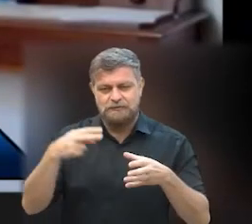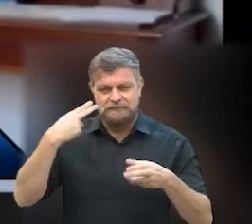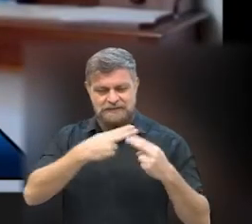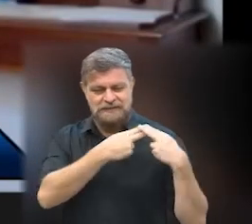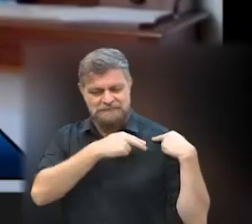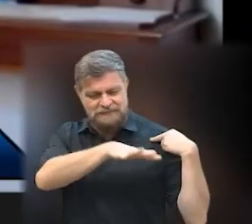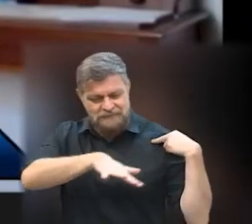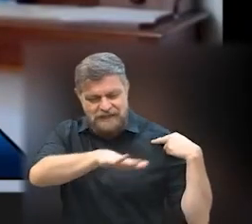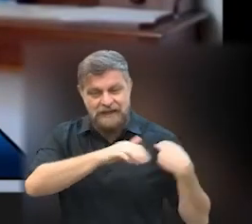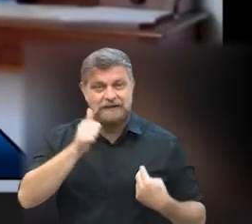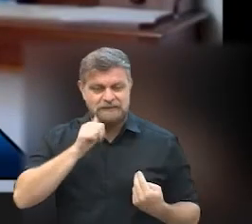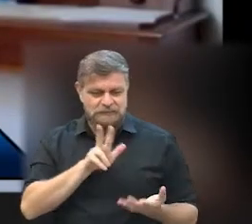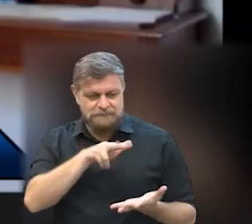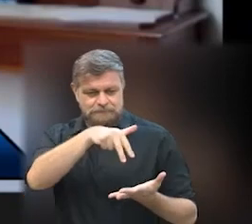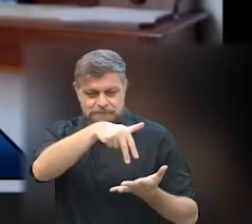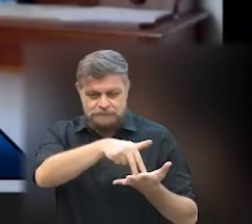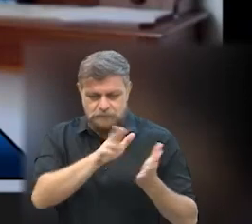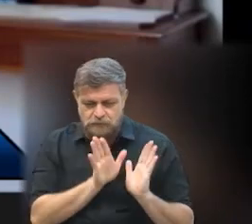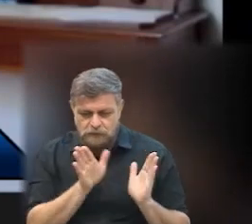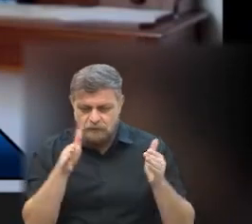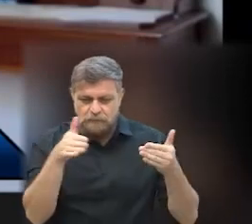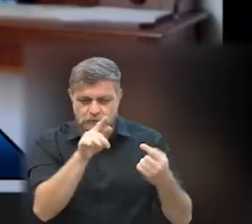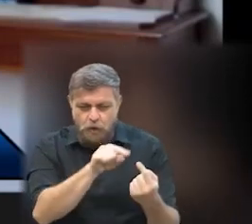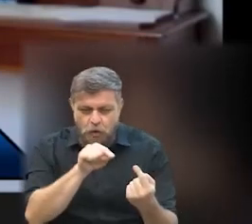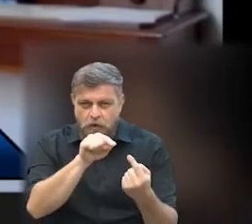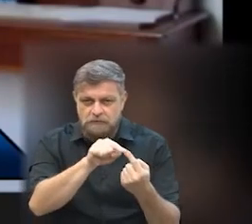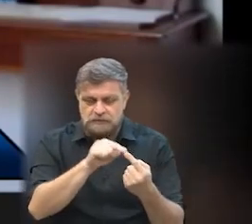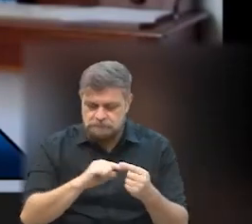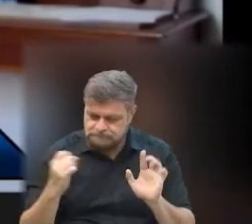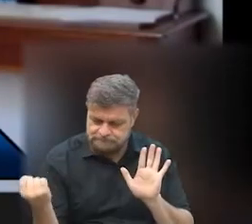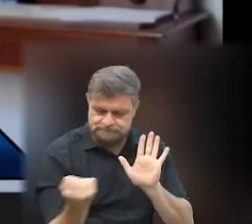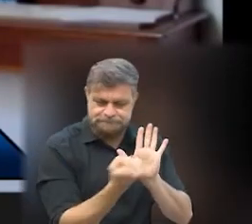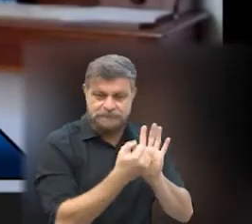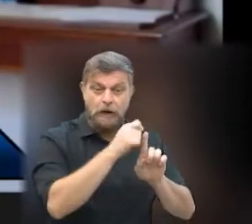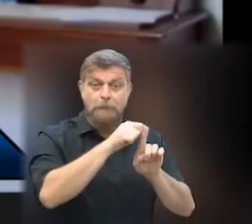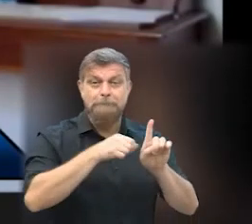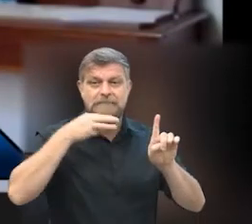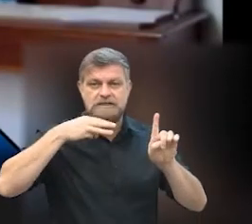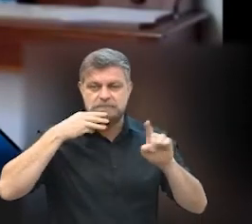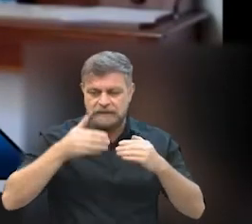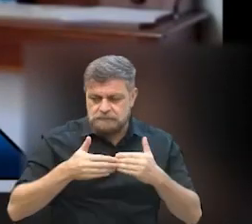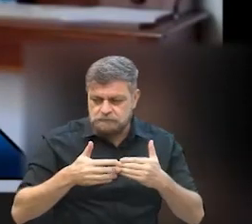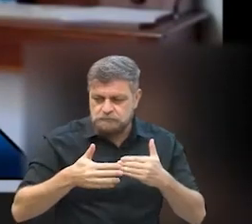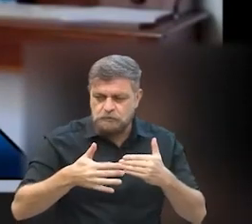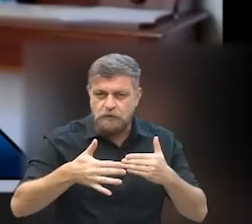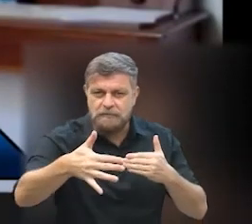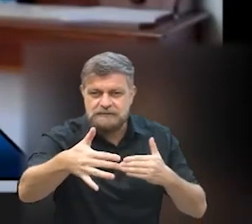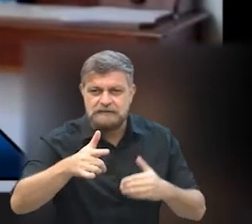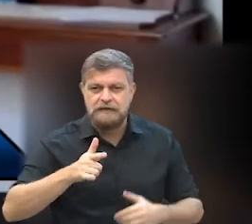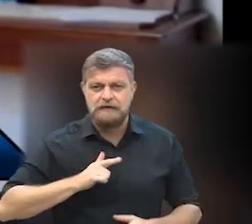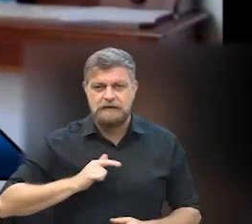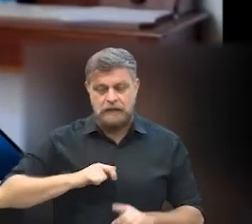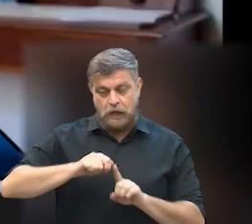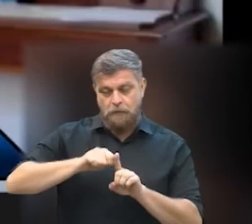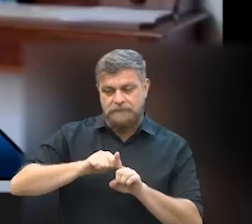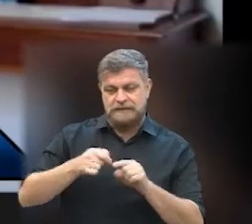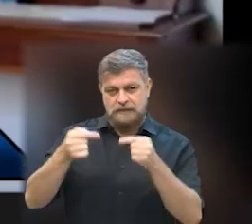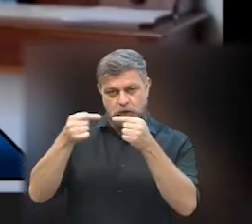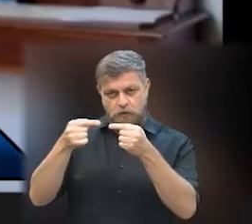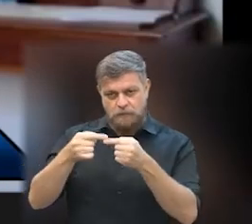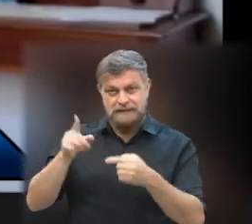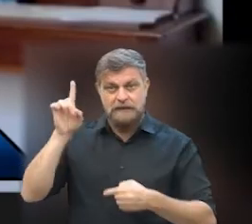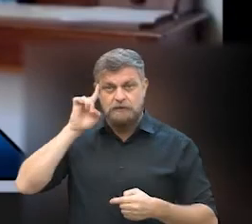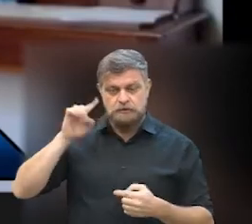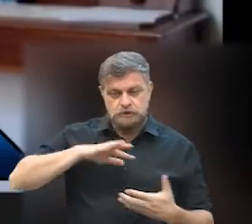da Mulher, ela tem o intuito de marcar o início do calendário do mês de março, que é o mês do